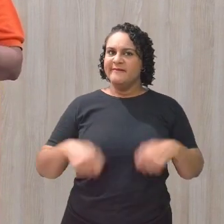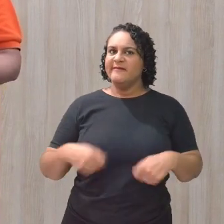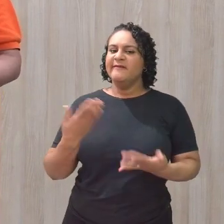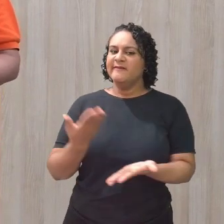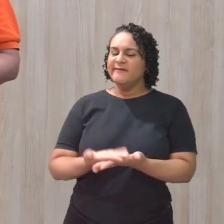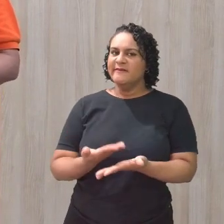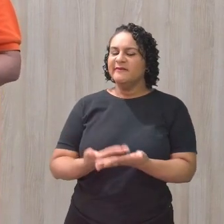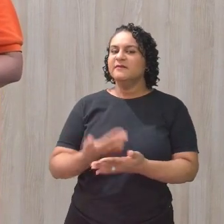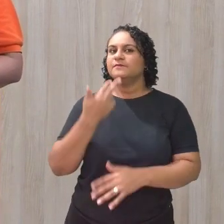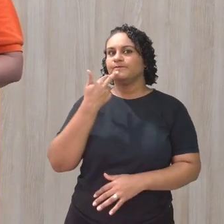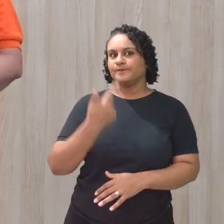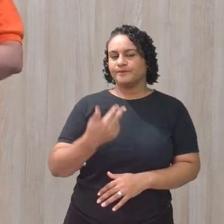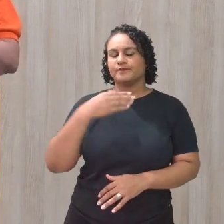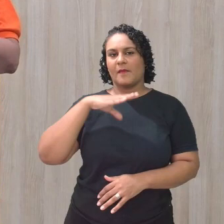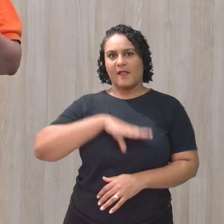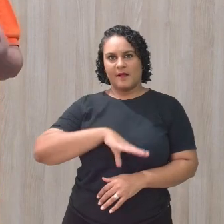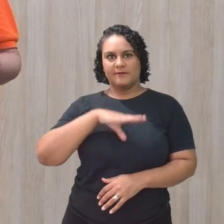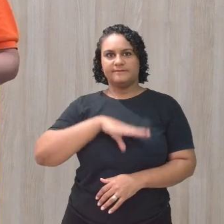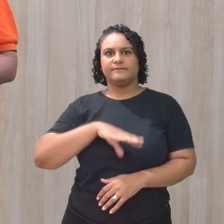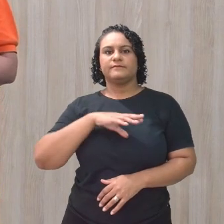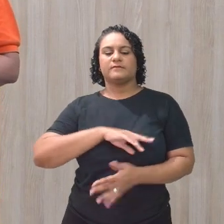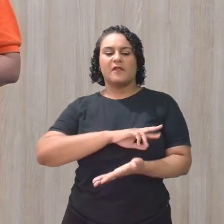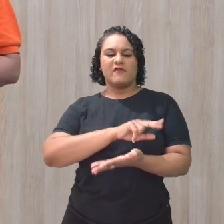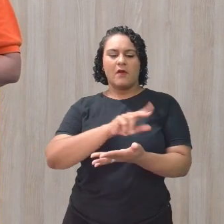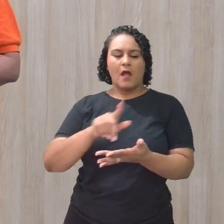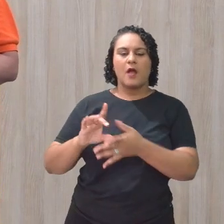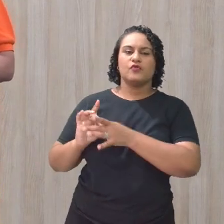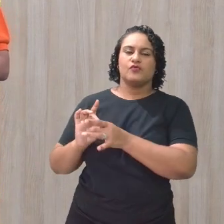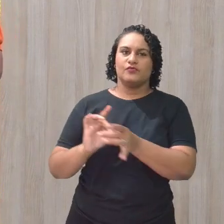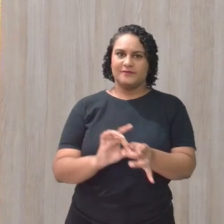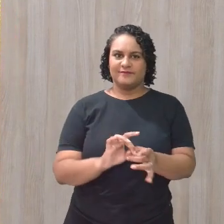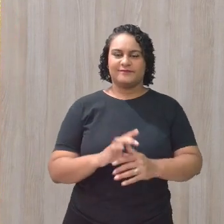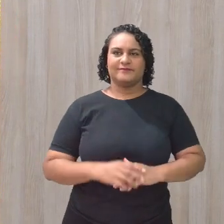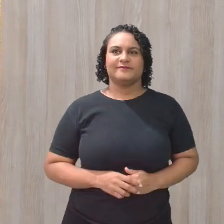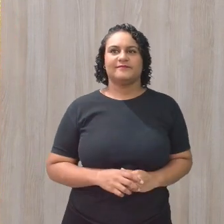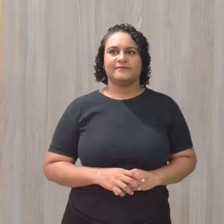a língua portuguesa em seus diferentes contextos.